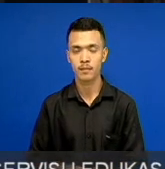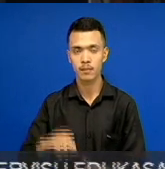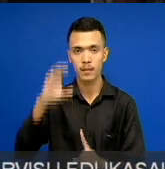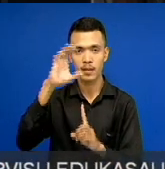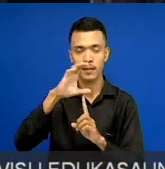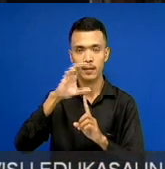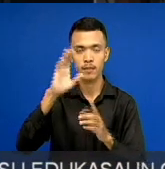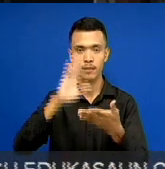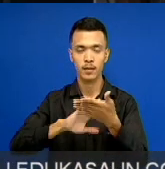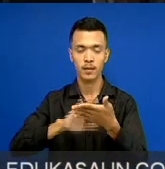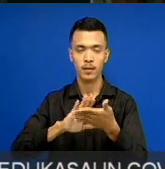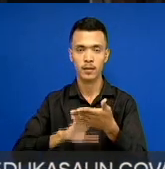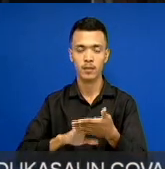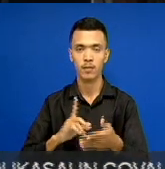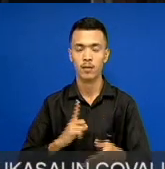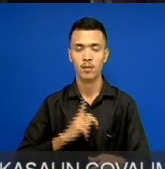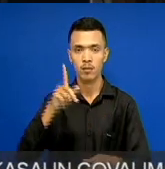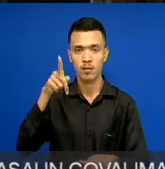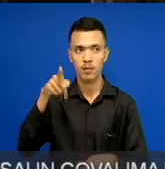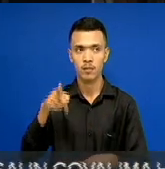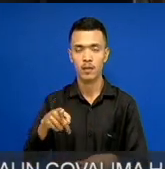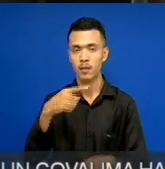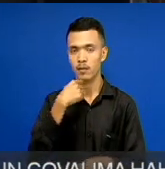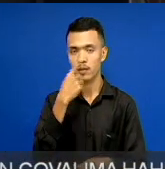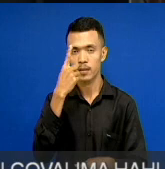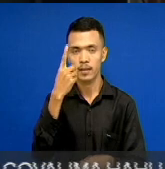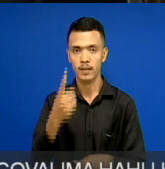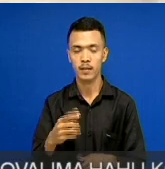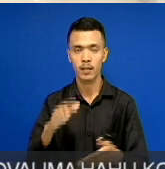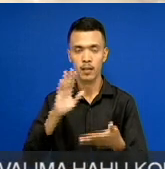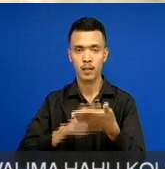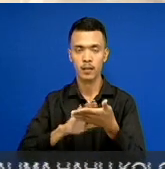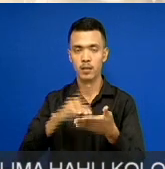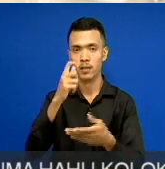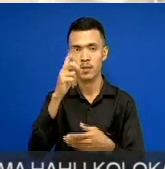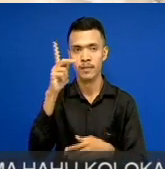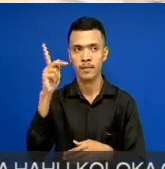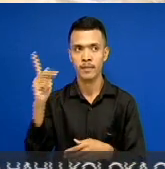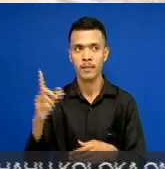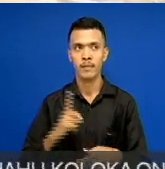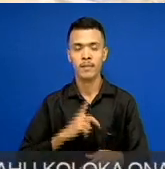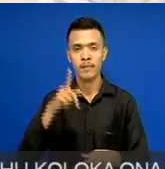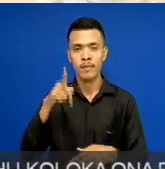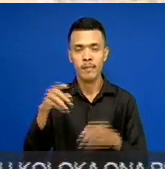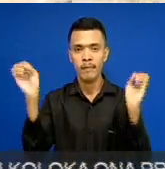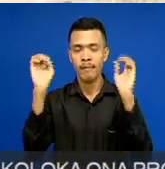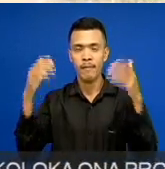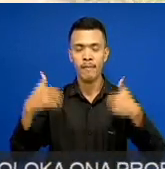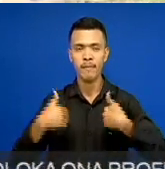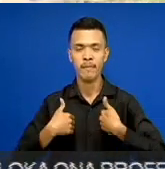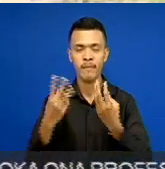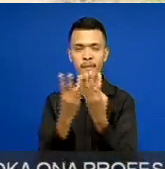Coordenadora Preescolar Morris von Los Palos, Fátima de Carlos Lopes Hateten, Preescolar Morris von Los Palos, la hija moro proteção,